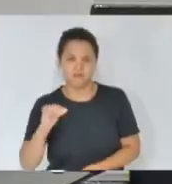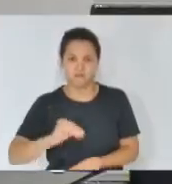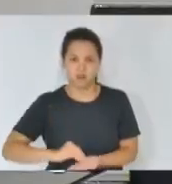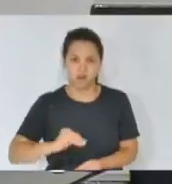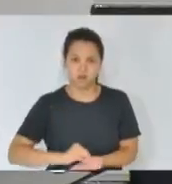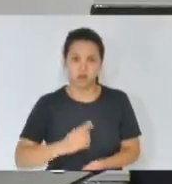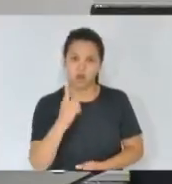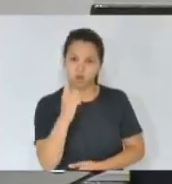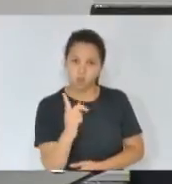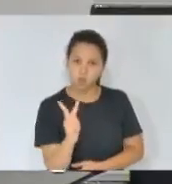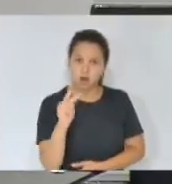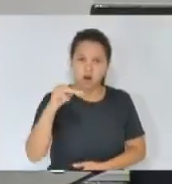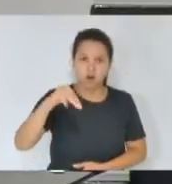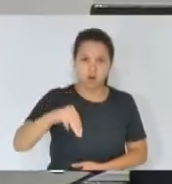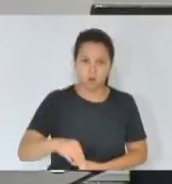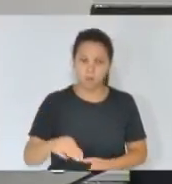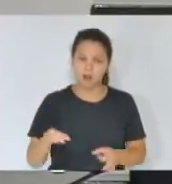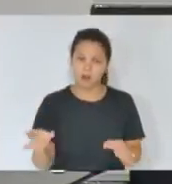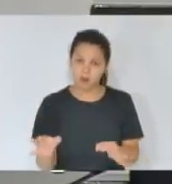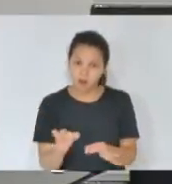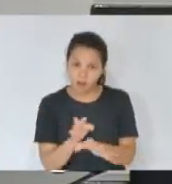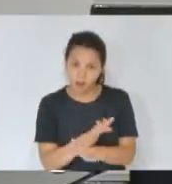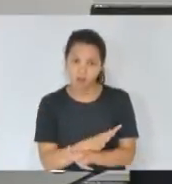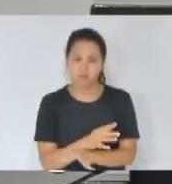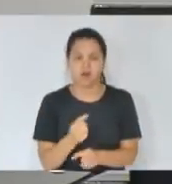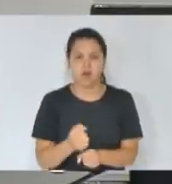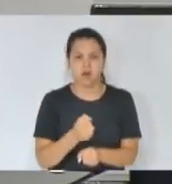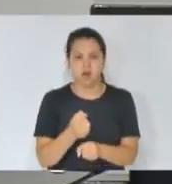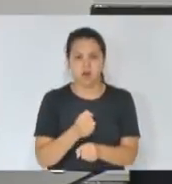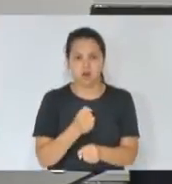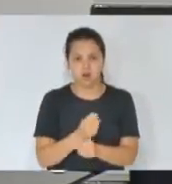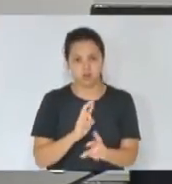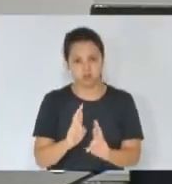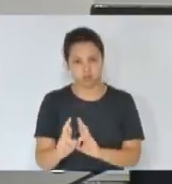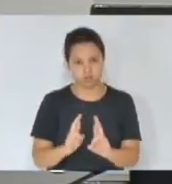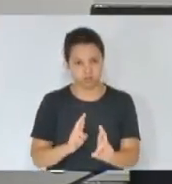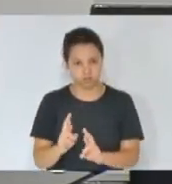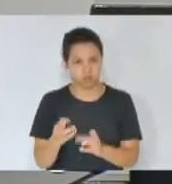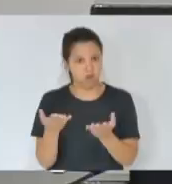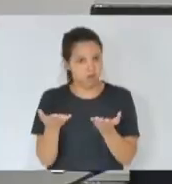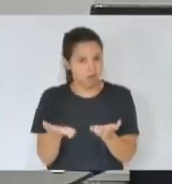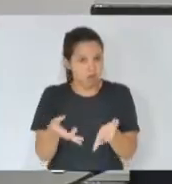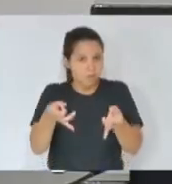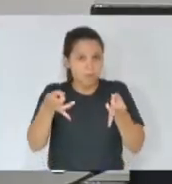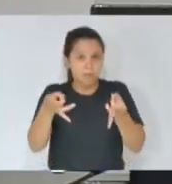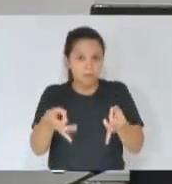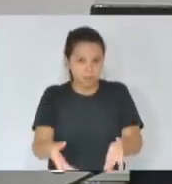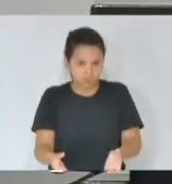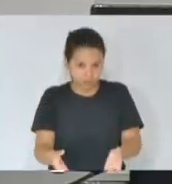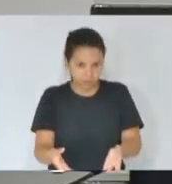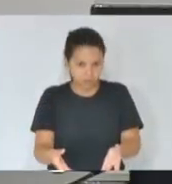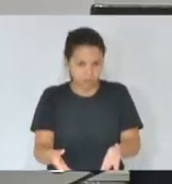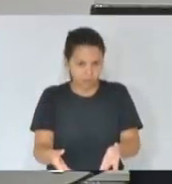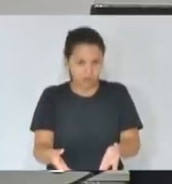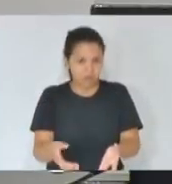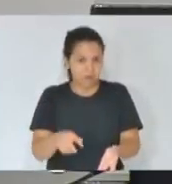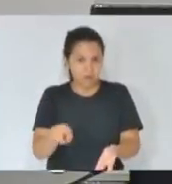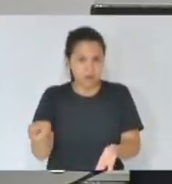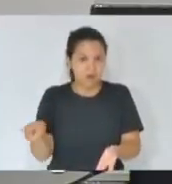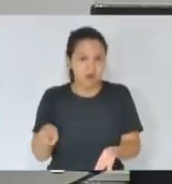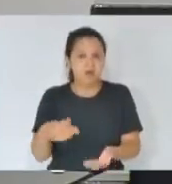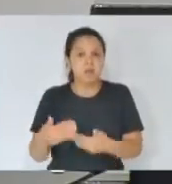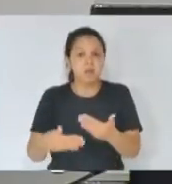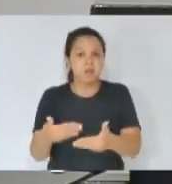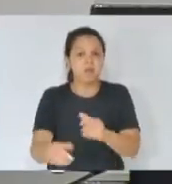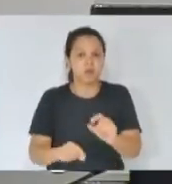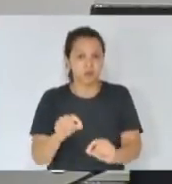um quilômetro para terminar a Jorge Lacerda. Está lá abandonado. Ninguém sabe o que vai fazer.